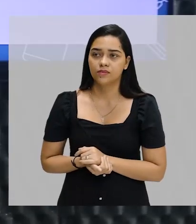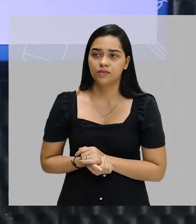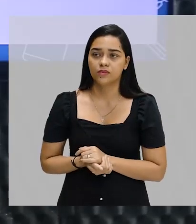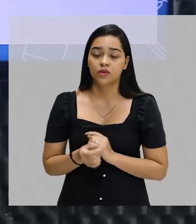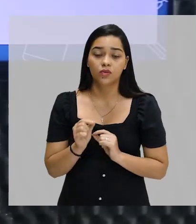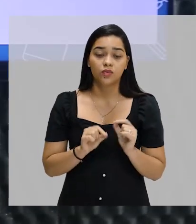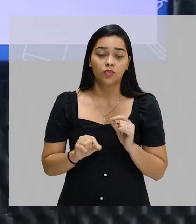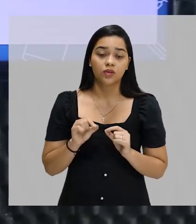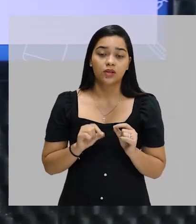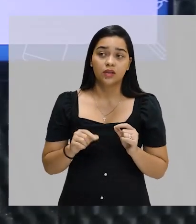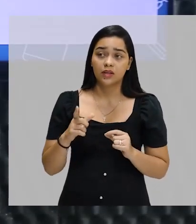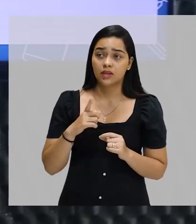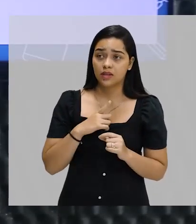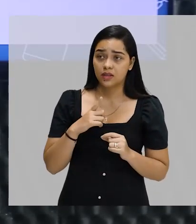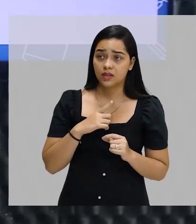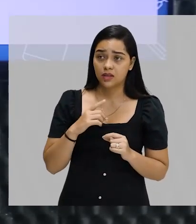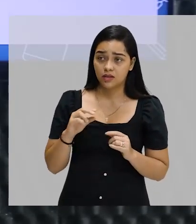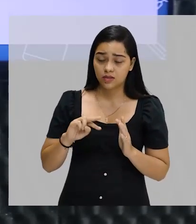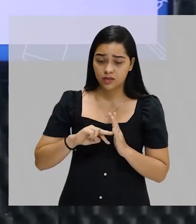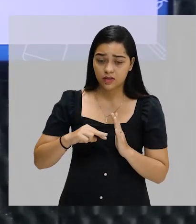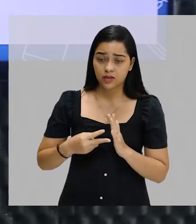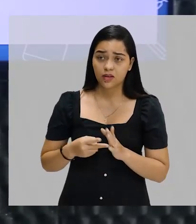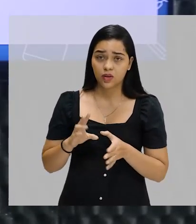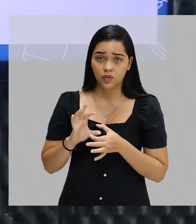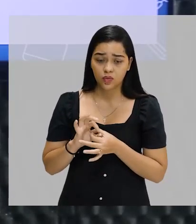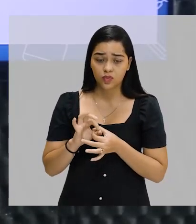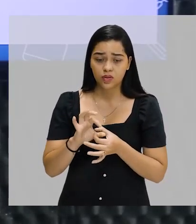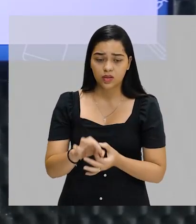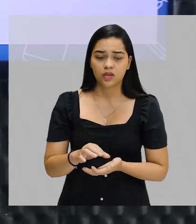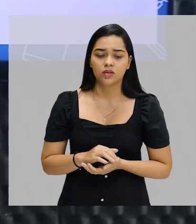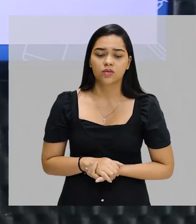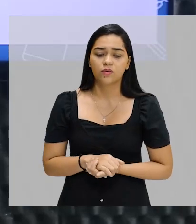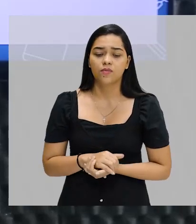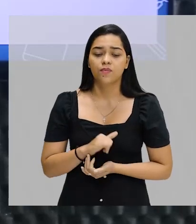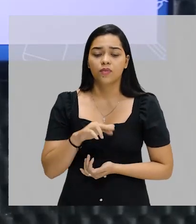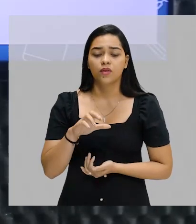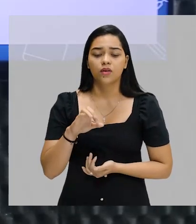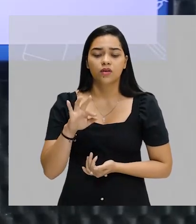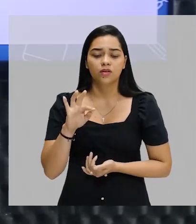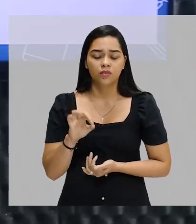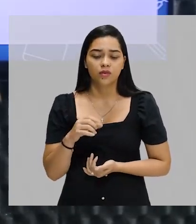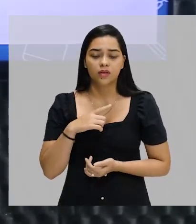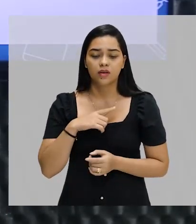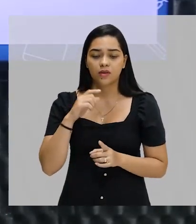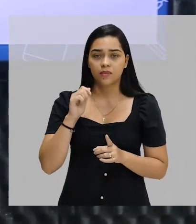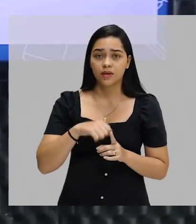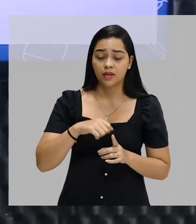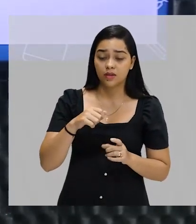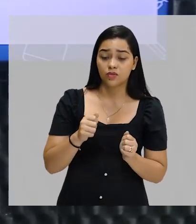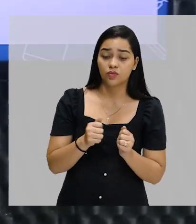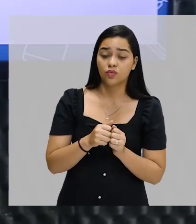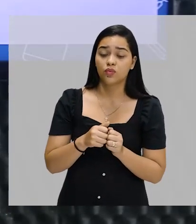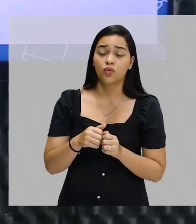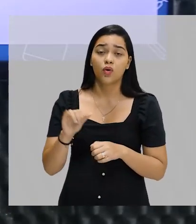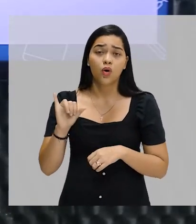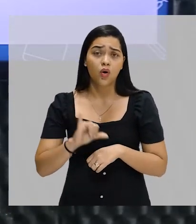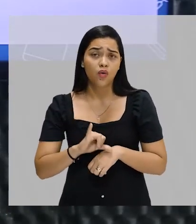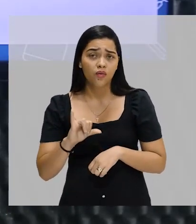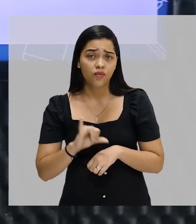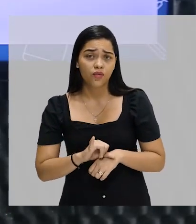que determina o sentido é o contexto. Instrumento. Martelava com o ferro.